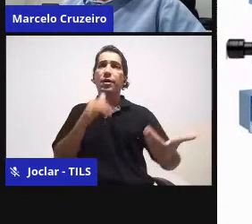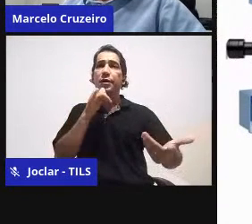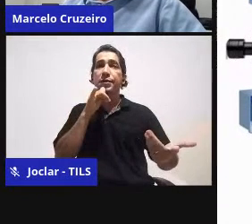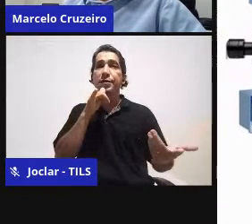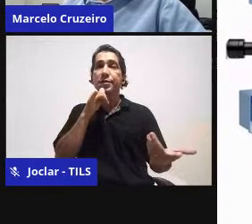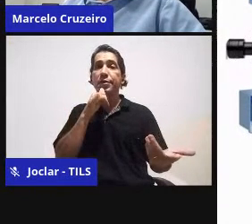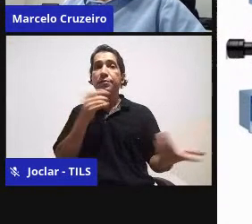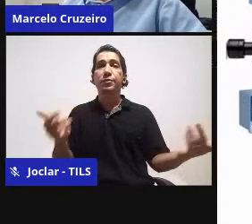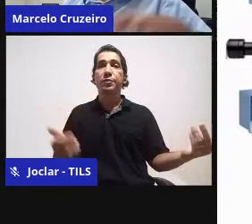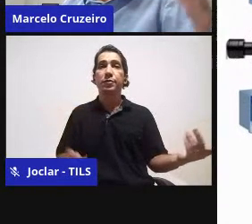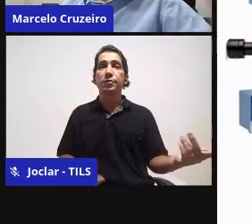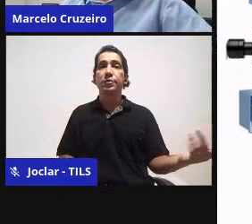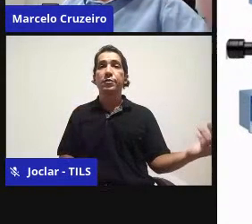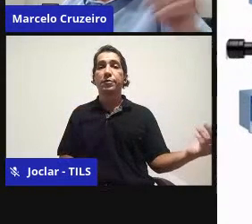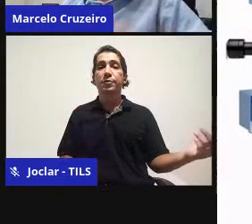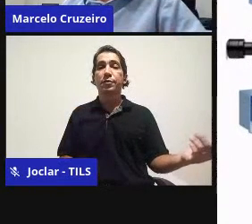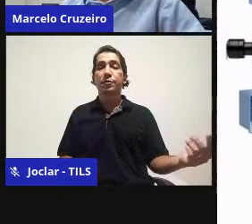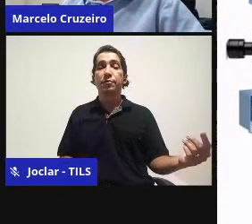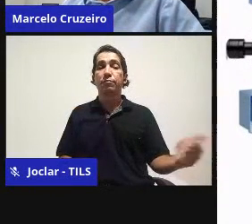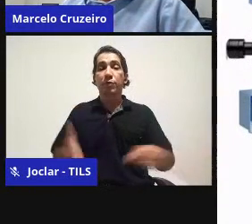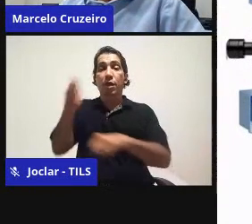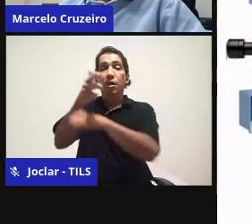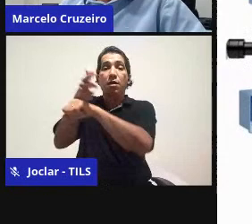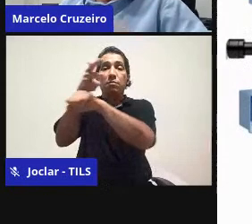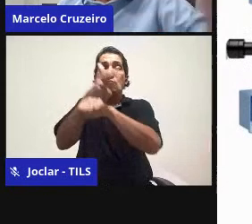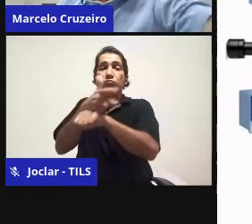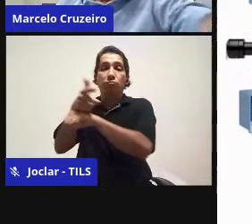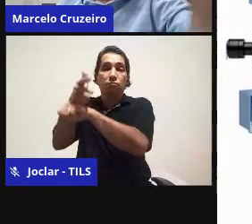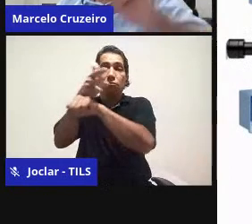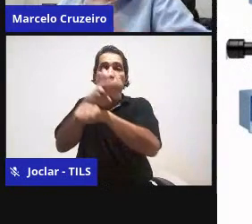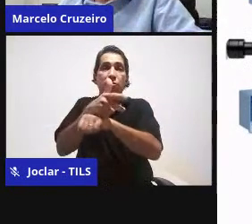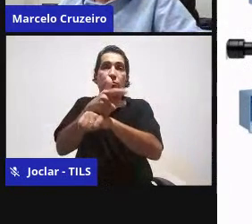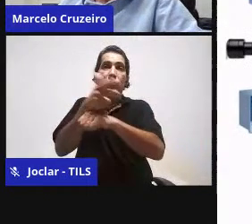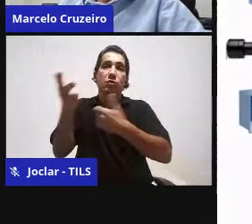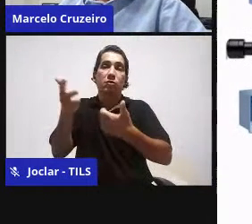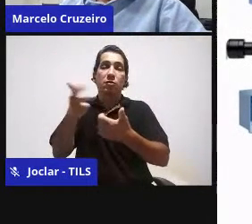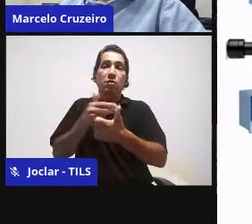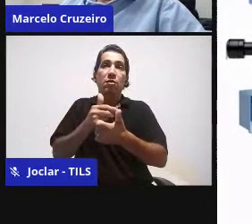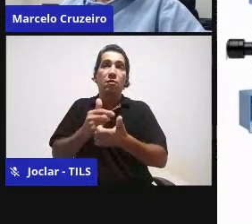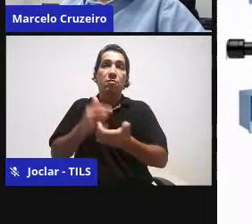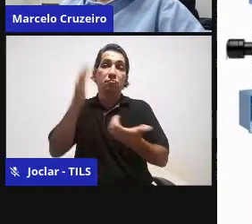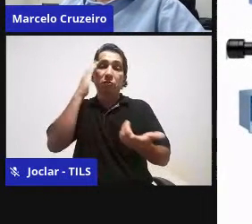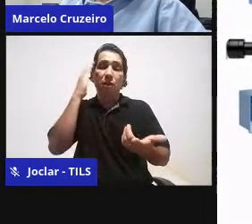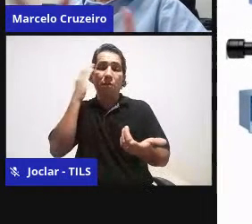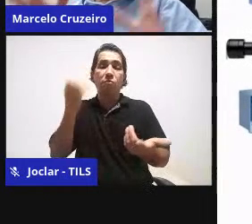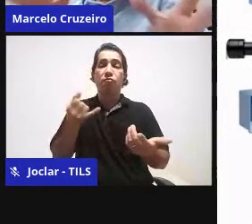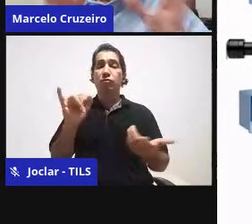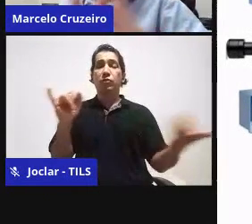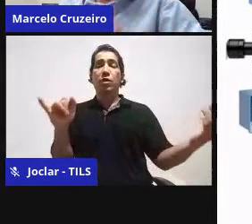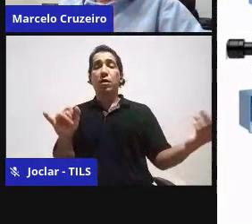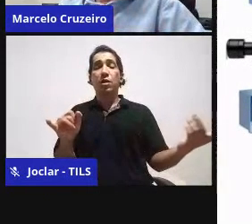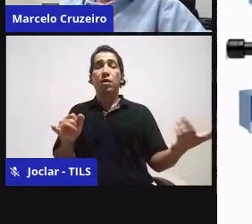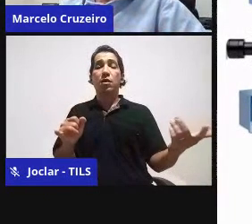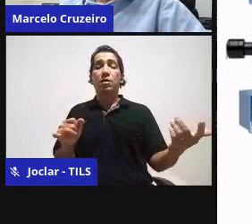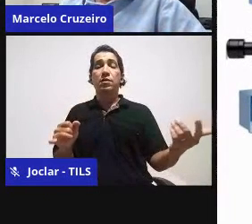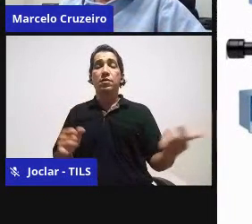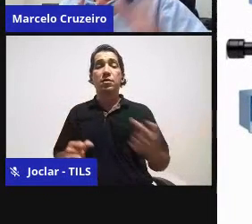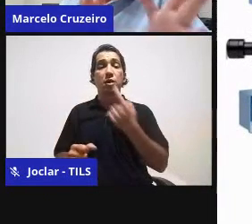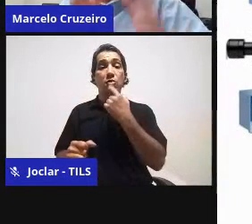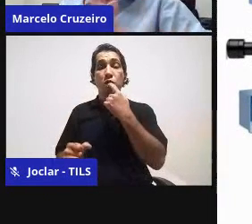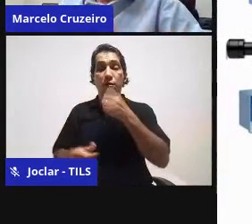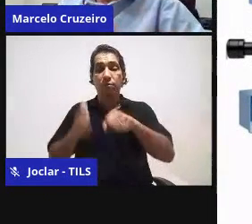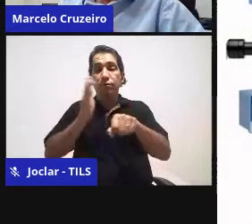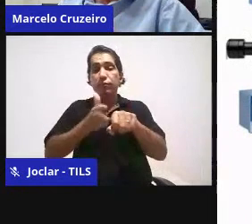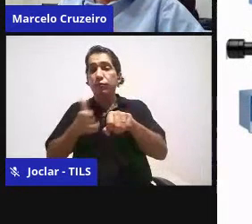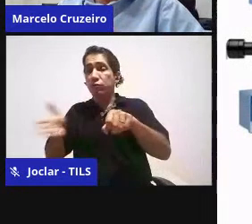conseguir saber, por exemplo, a qualidade dos tomates que chegam que saem do